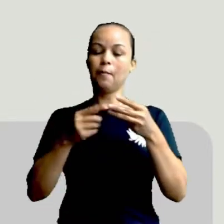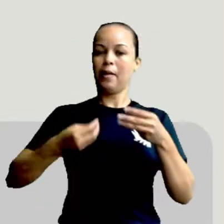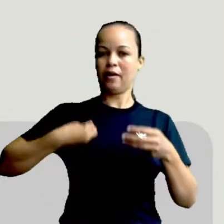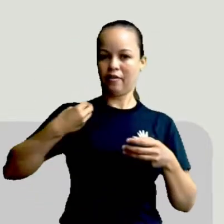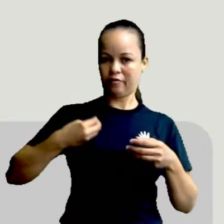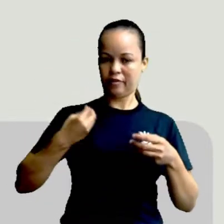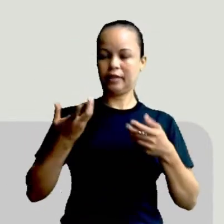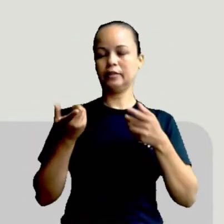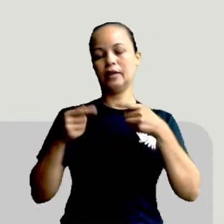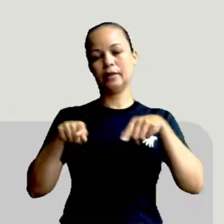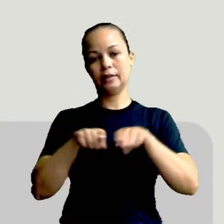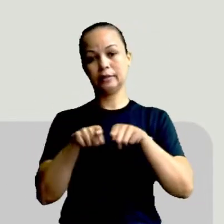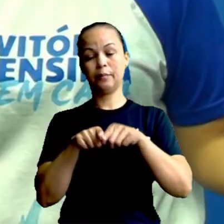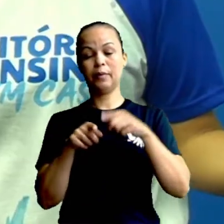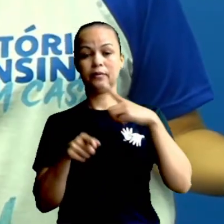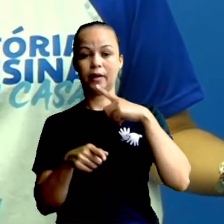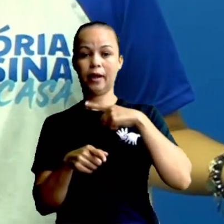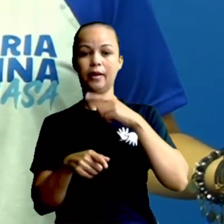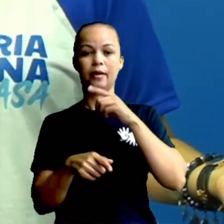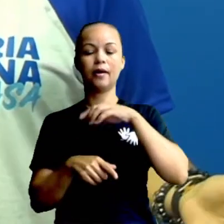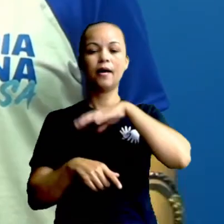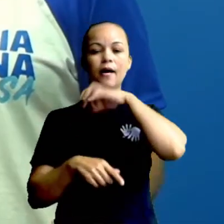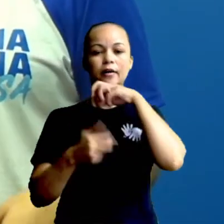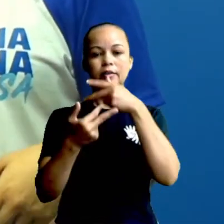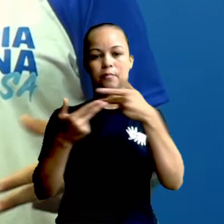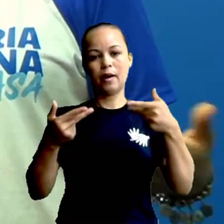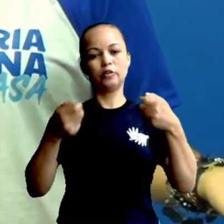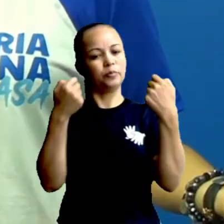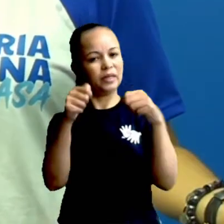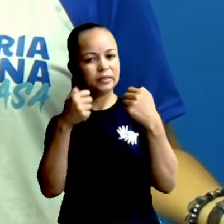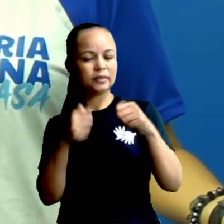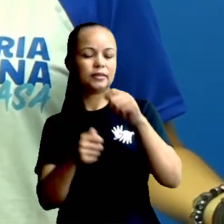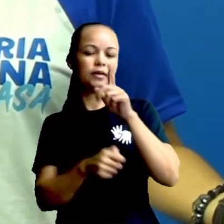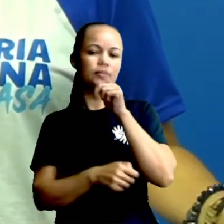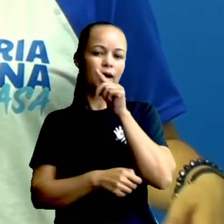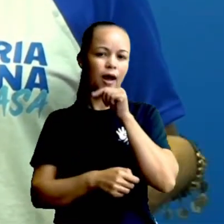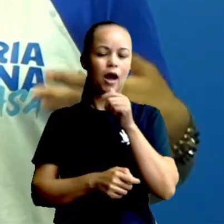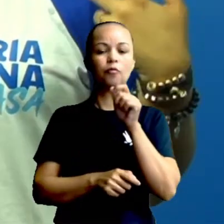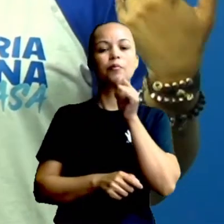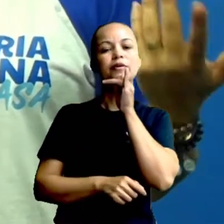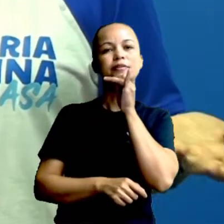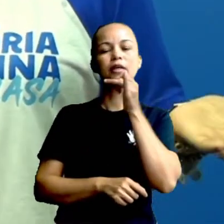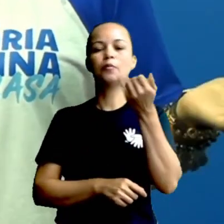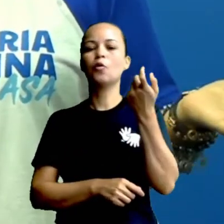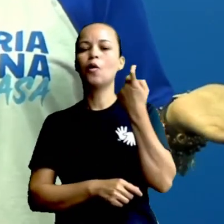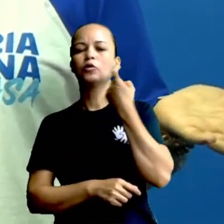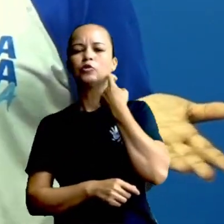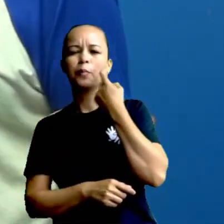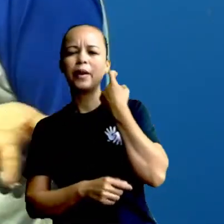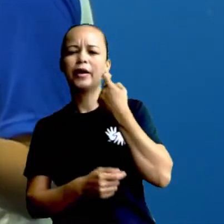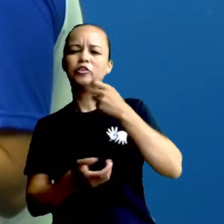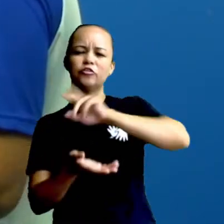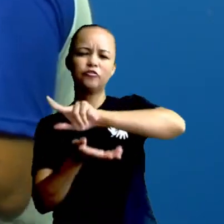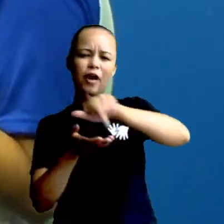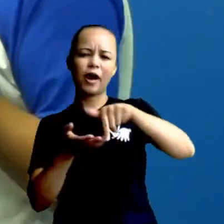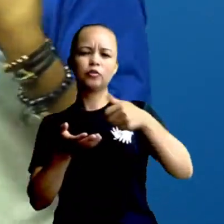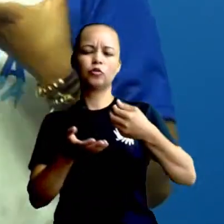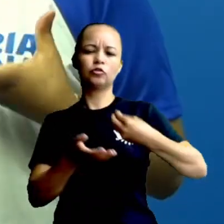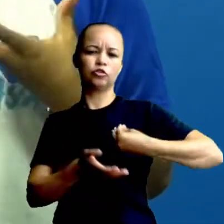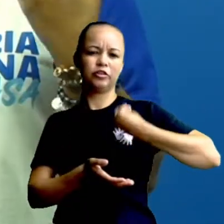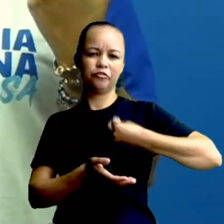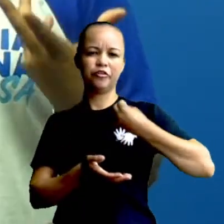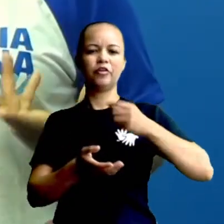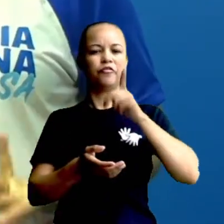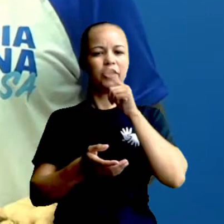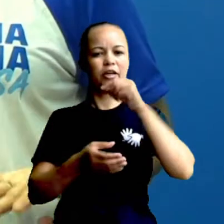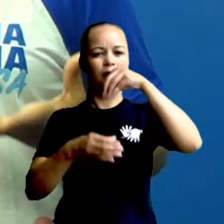que tem alguns animais que precisam da água para sobreviver, né? A exemplo dos peixes e de outros animais aquáticos, né? Que tem a água